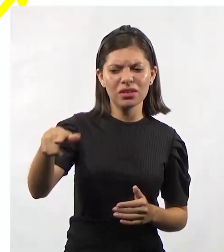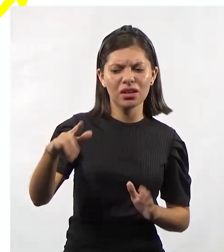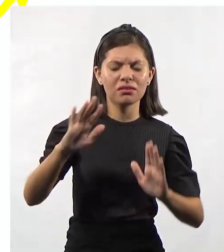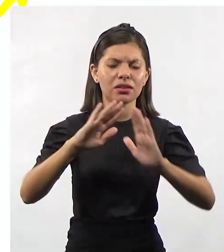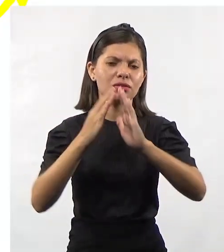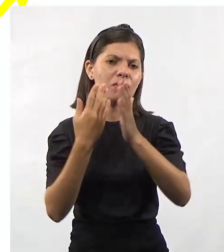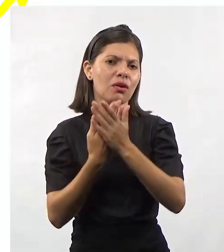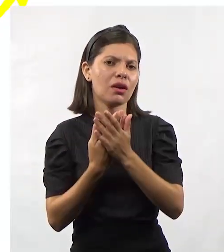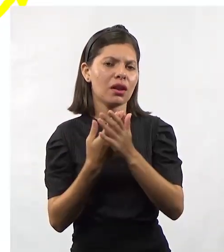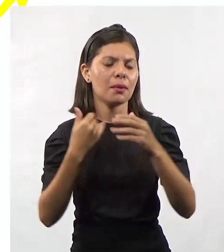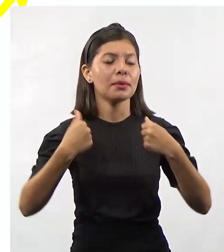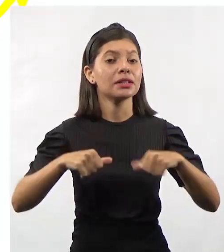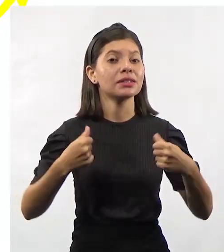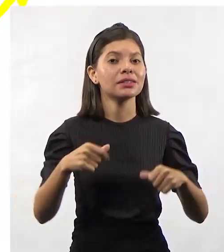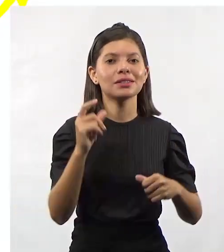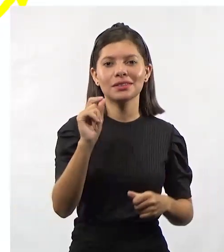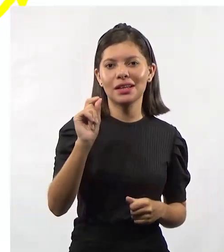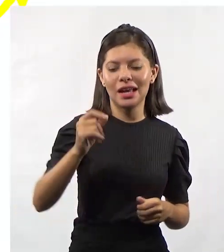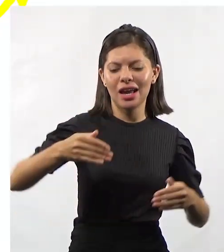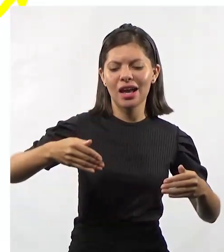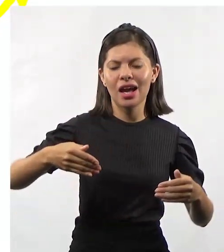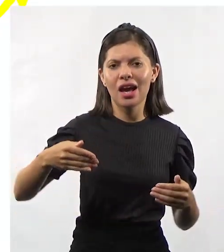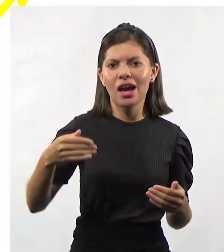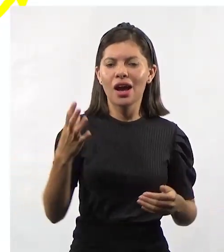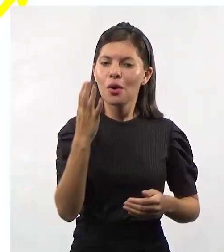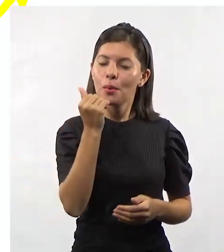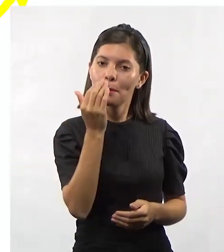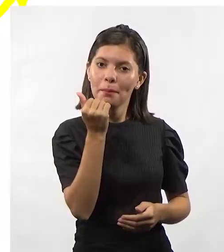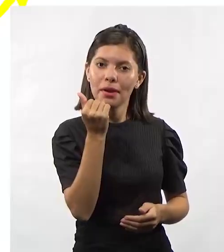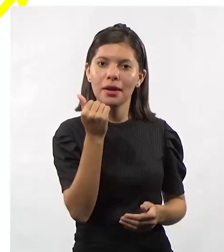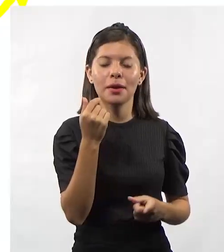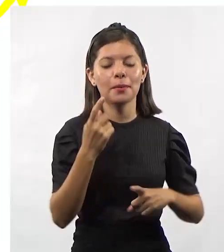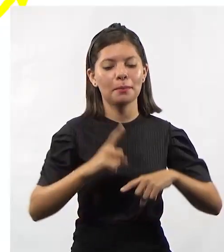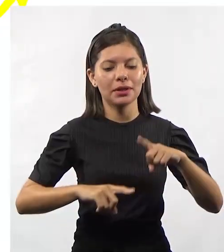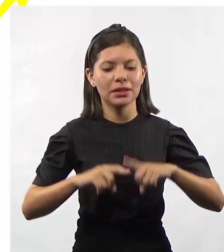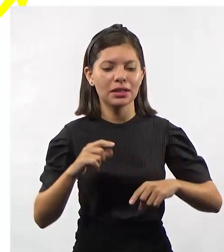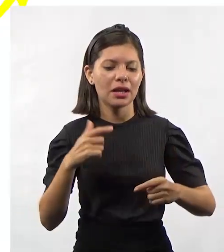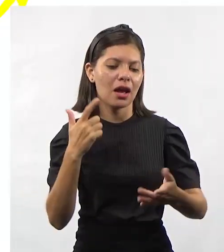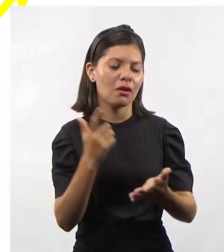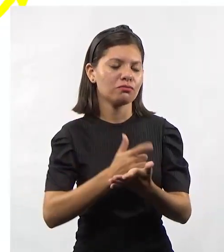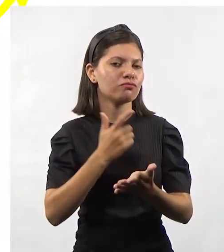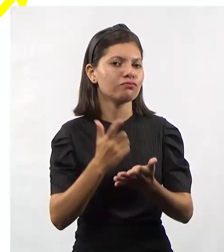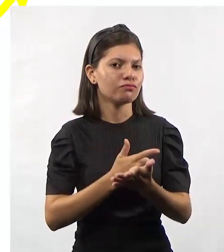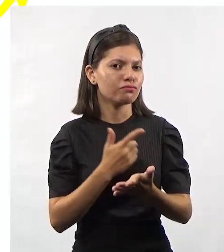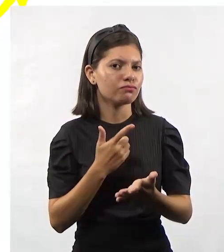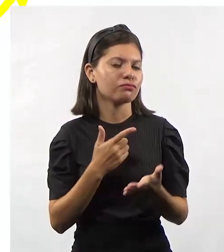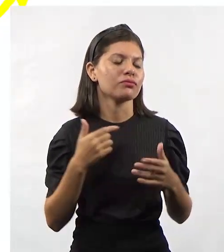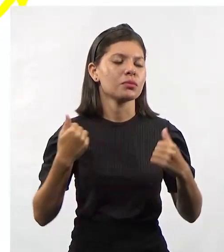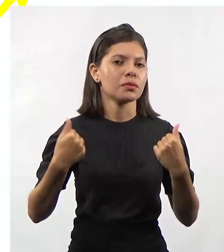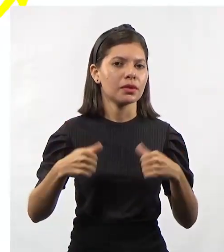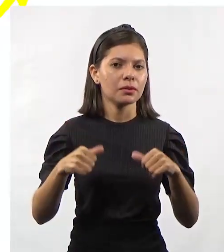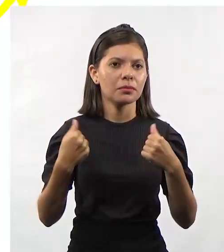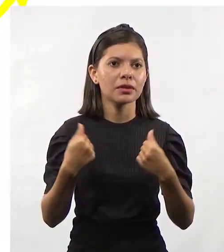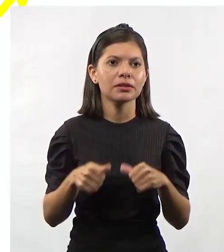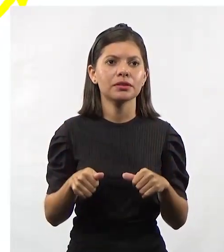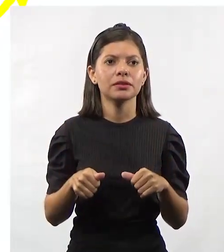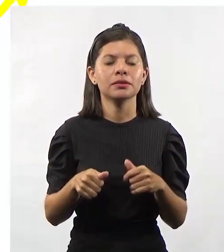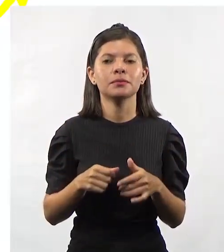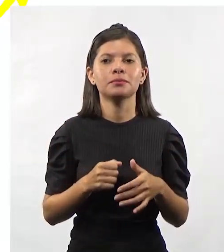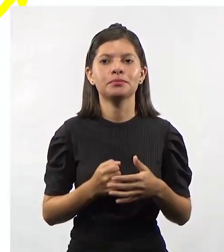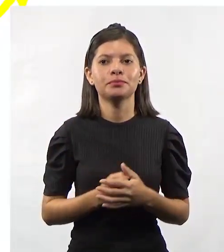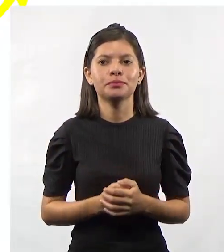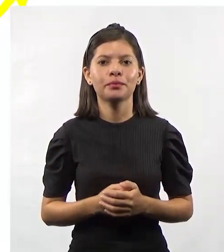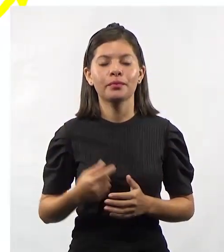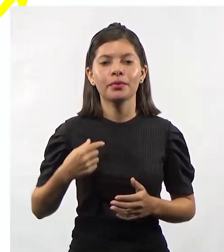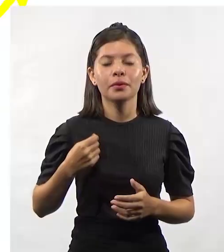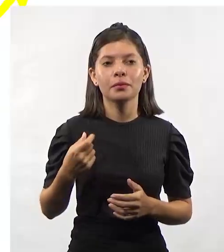estar alimentado, eu preciso ter um material escolar, eu preciso ter livros, né? Eu preciso ter